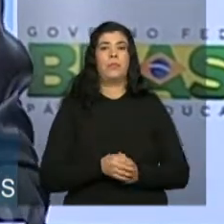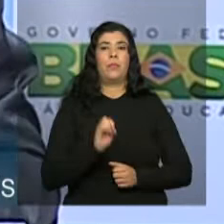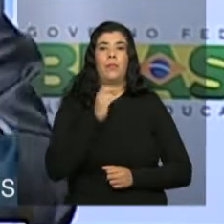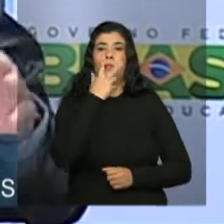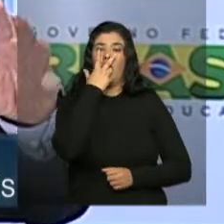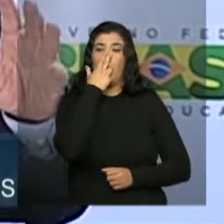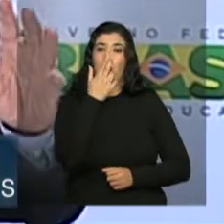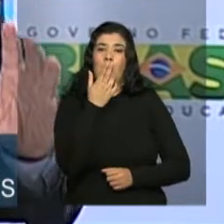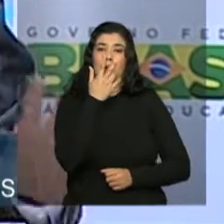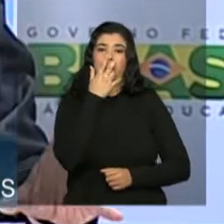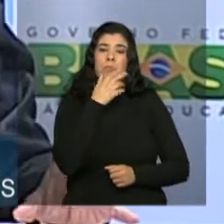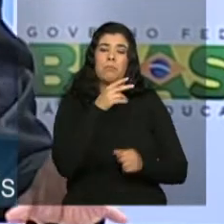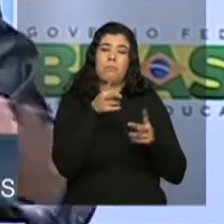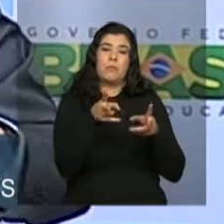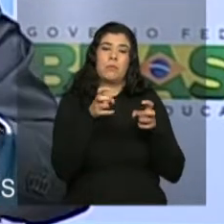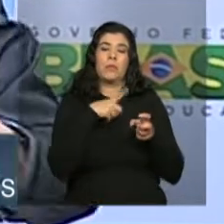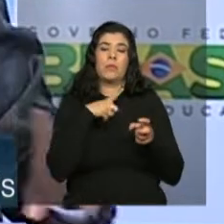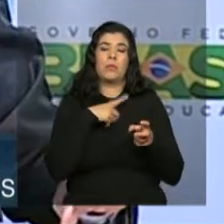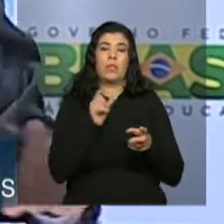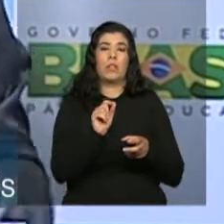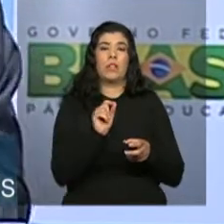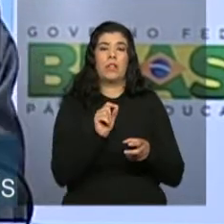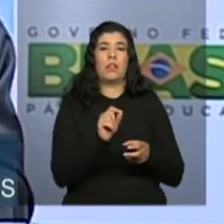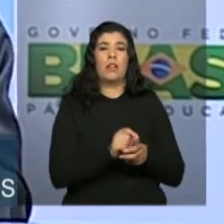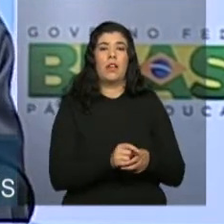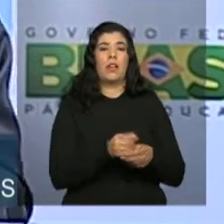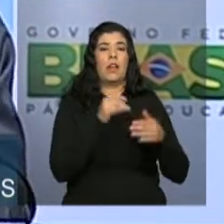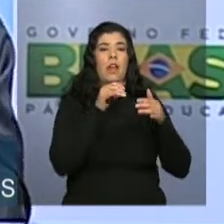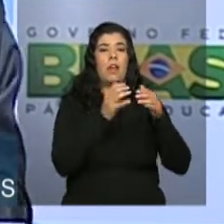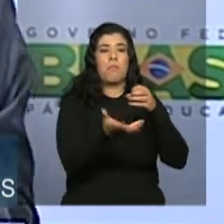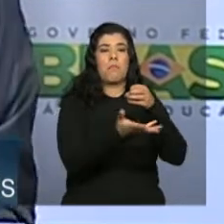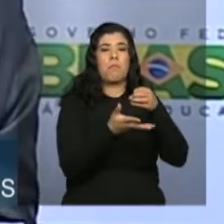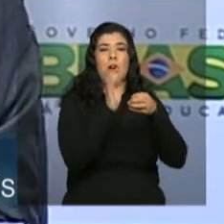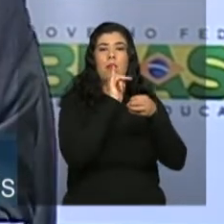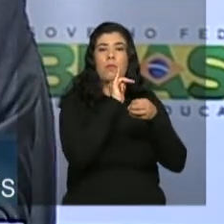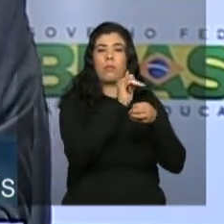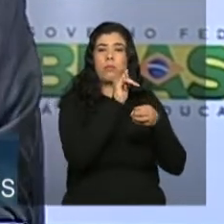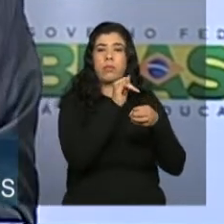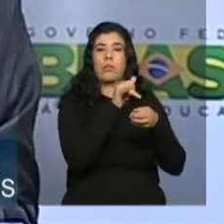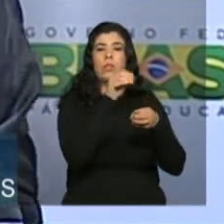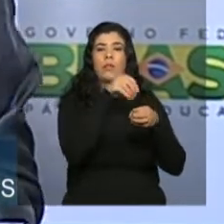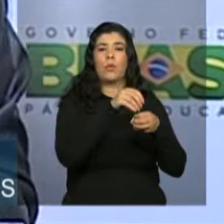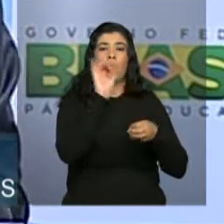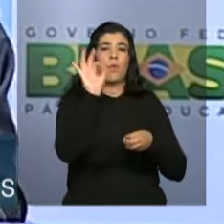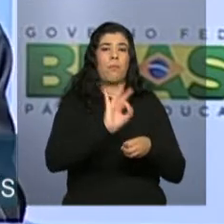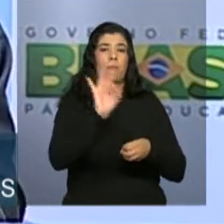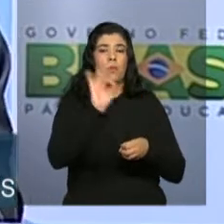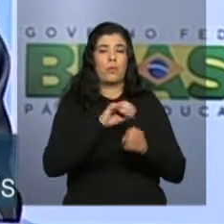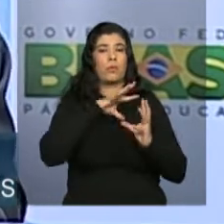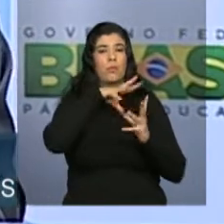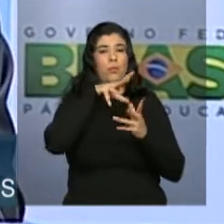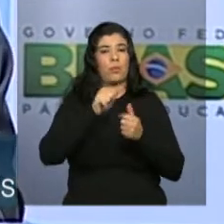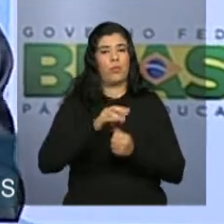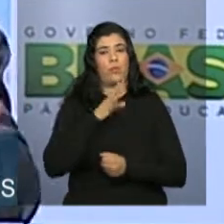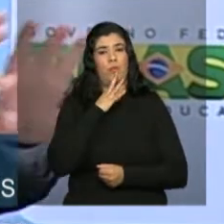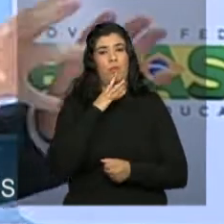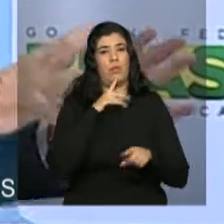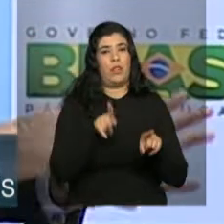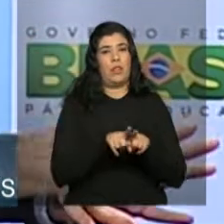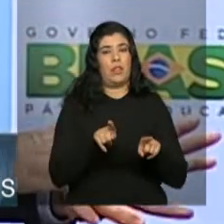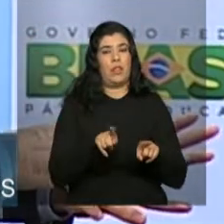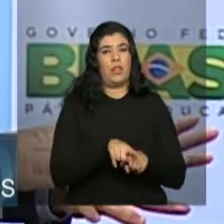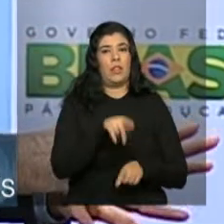trabalho com bancos públicos com fórmulas devidamente publicizadas com índices que são internacionalmente reconhecidos com